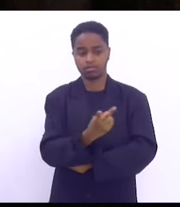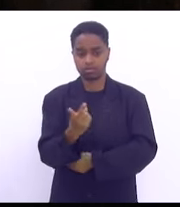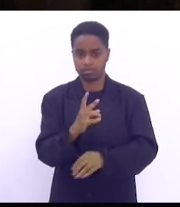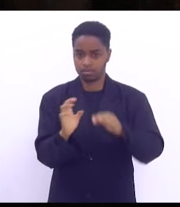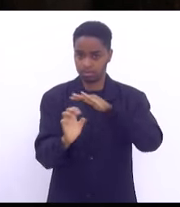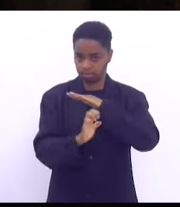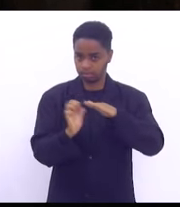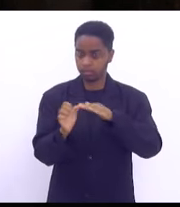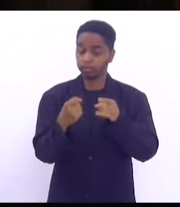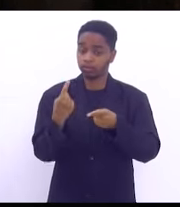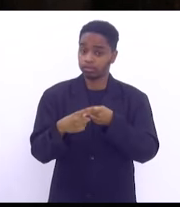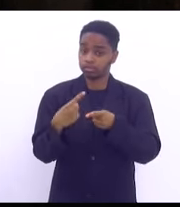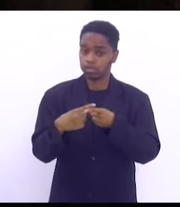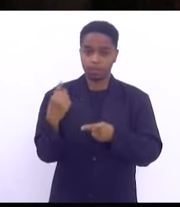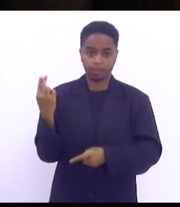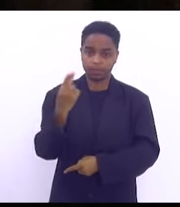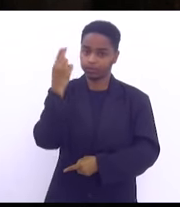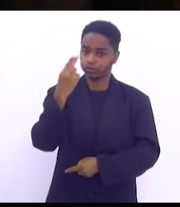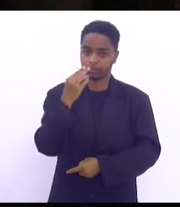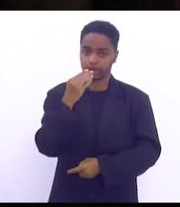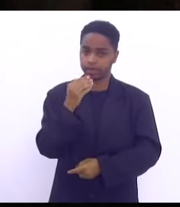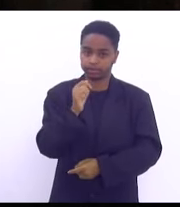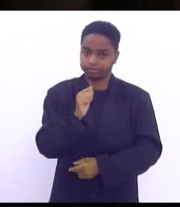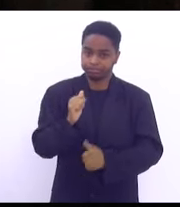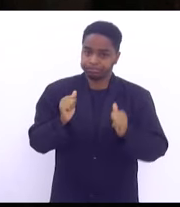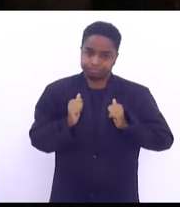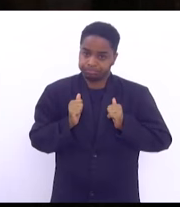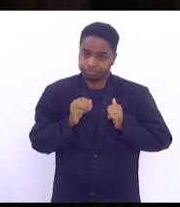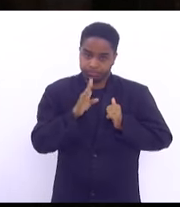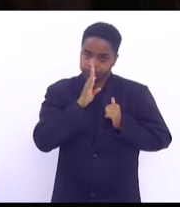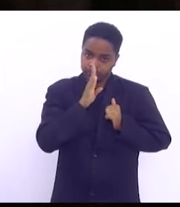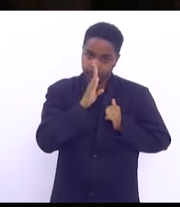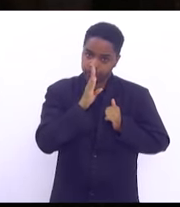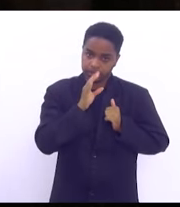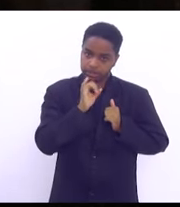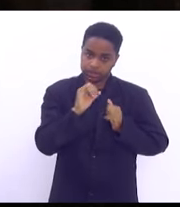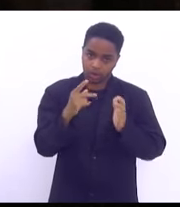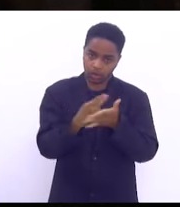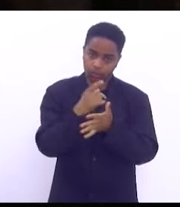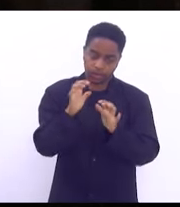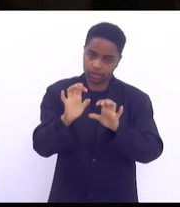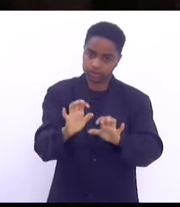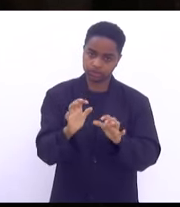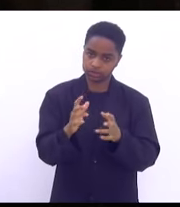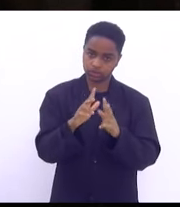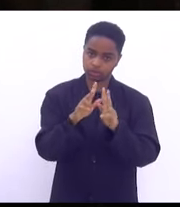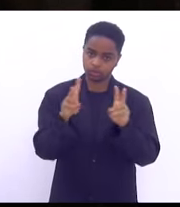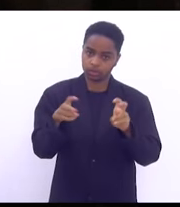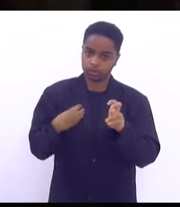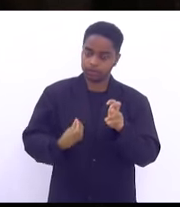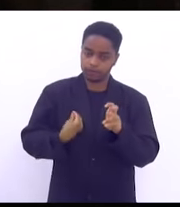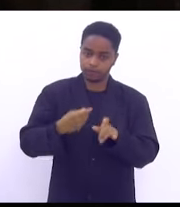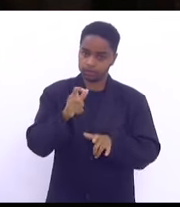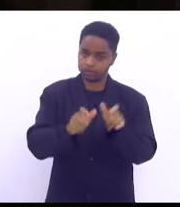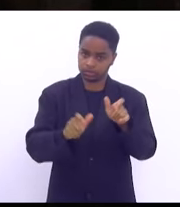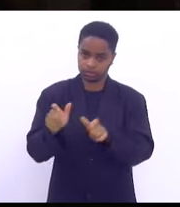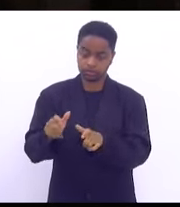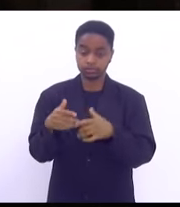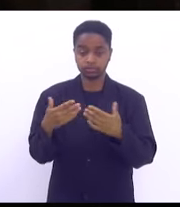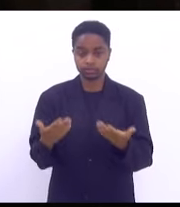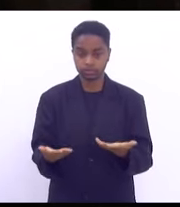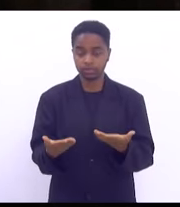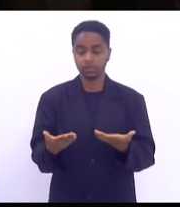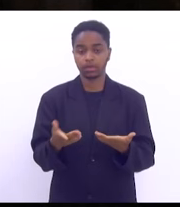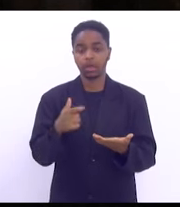concessionárias, porque não há como se passar ileso num caso como esse que trata da vida das pessoas. Então, nesse